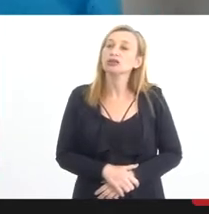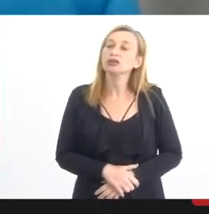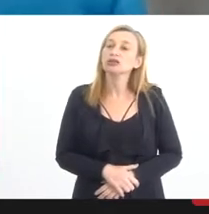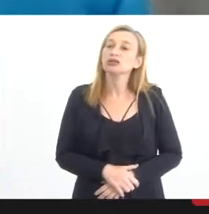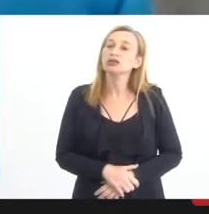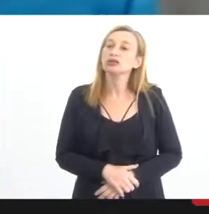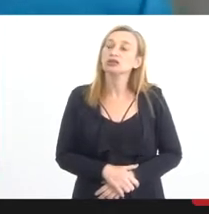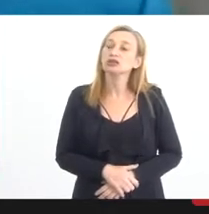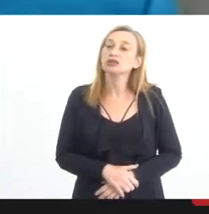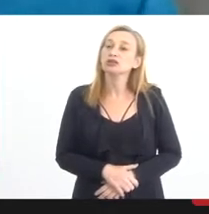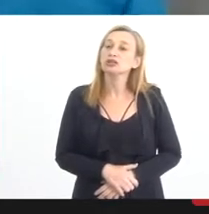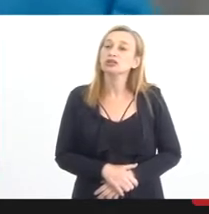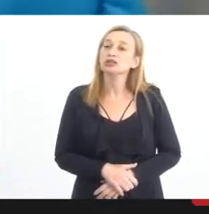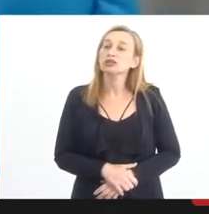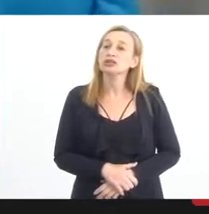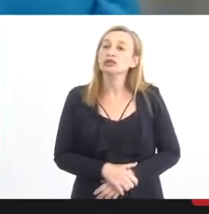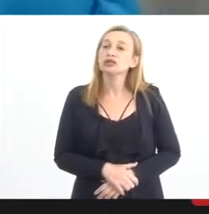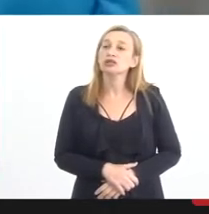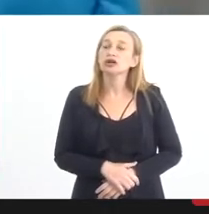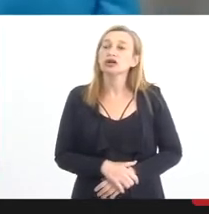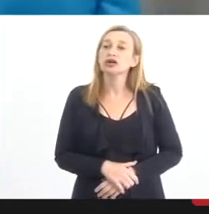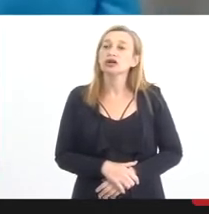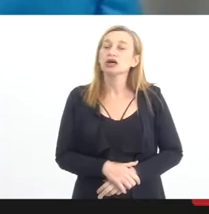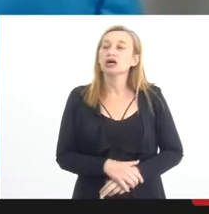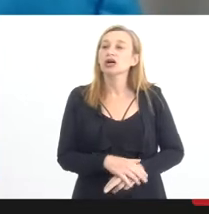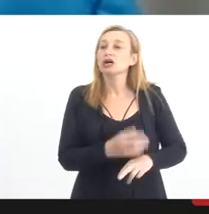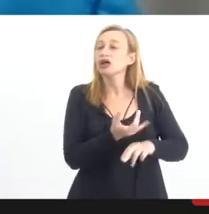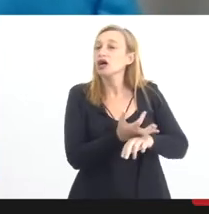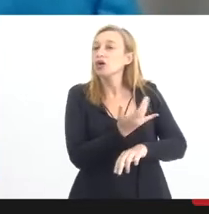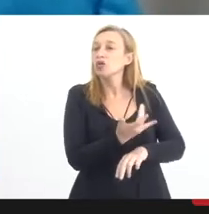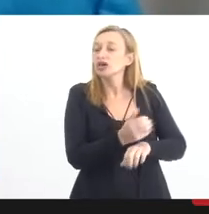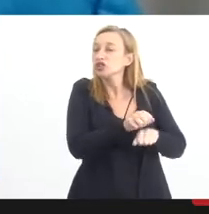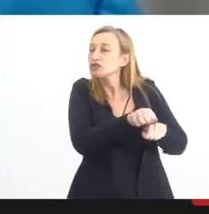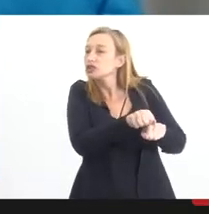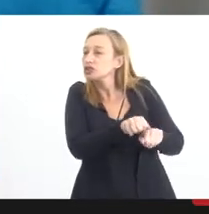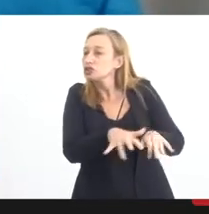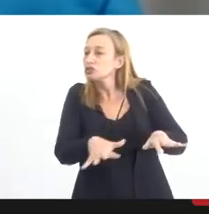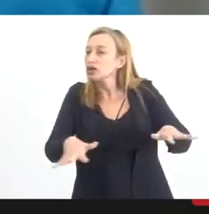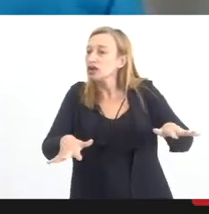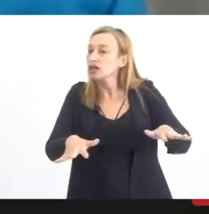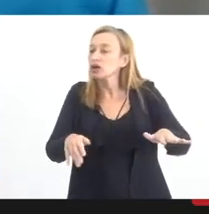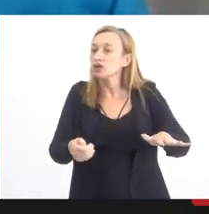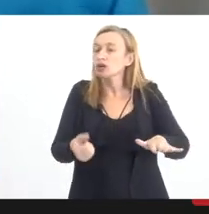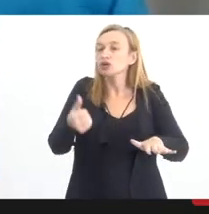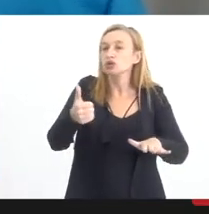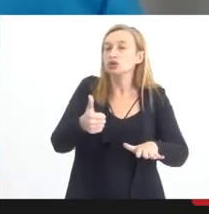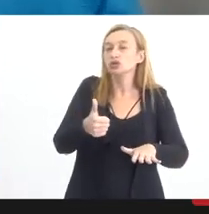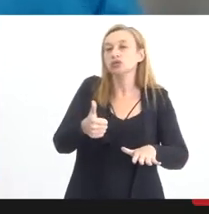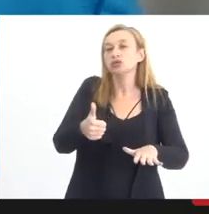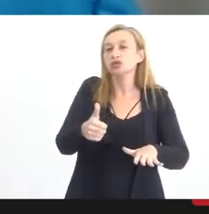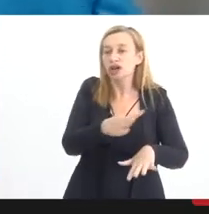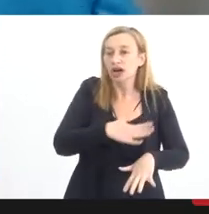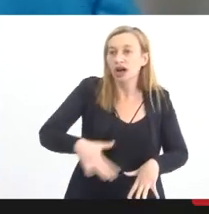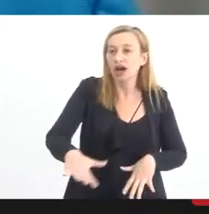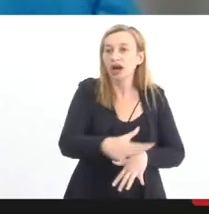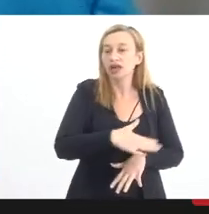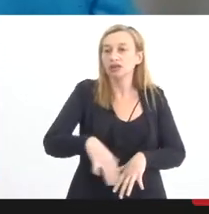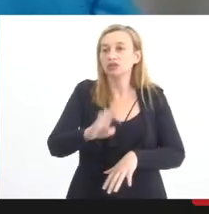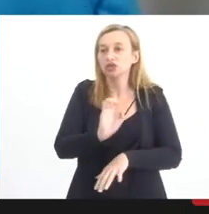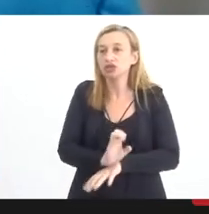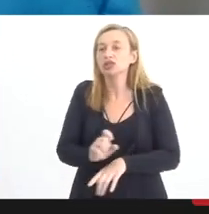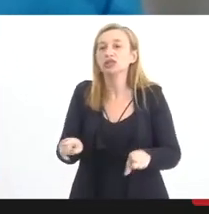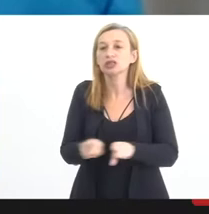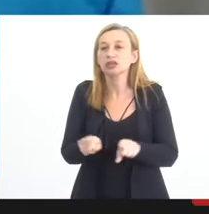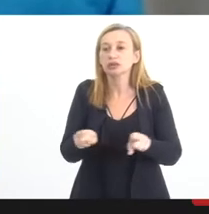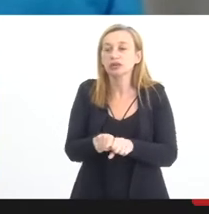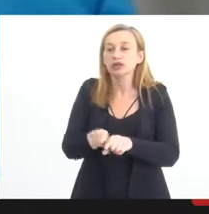vocação extensionista da UERJ, que se espalha por quase todo o território desse estado e agora vai